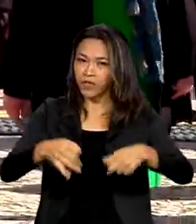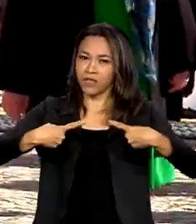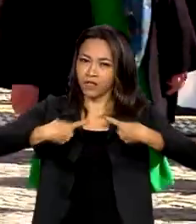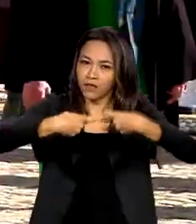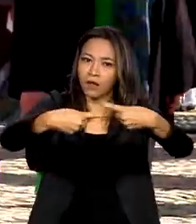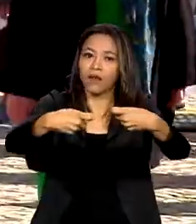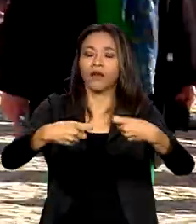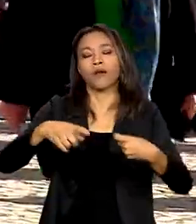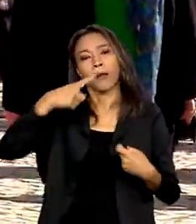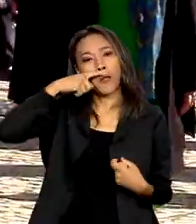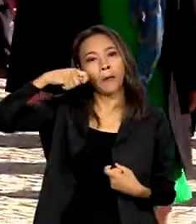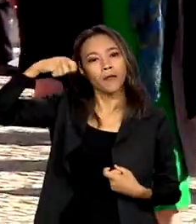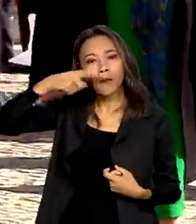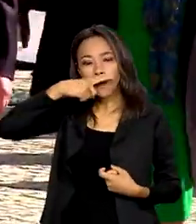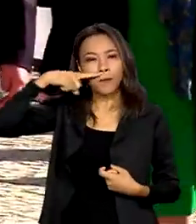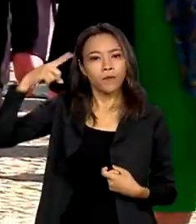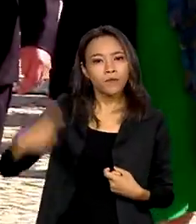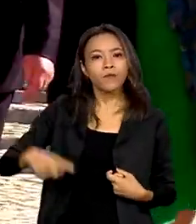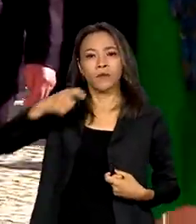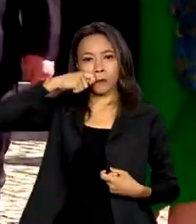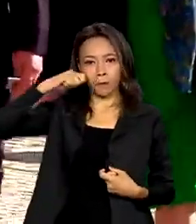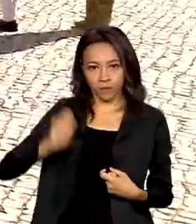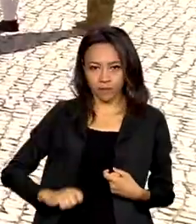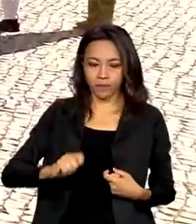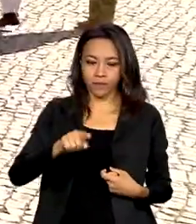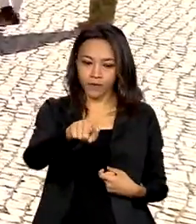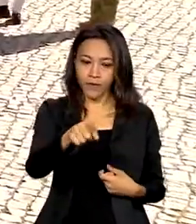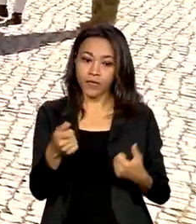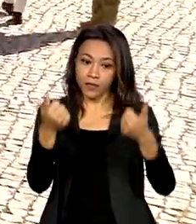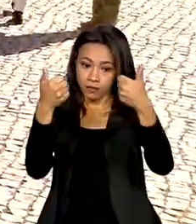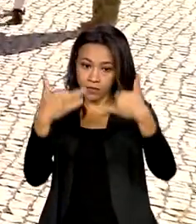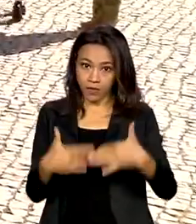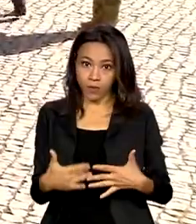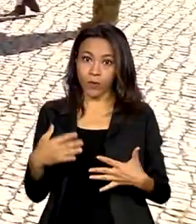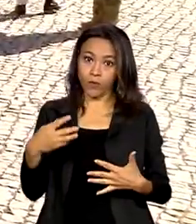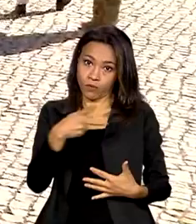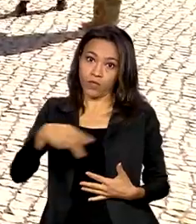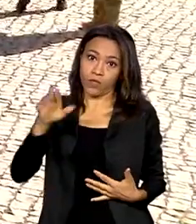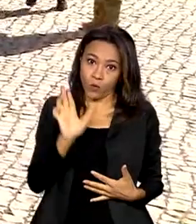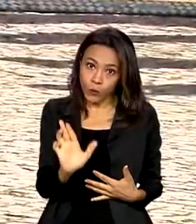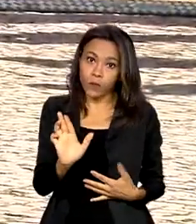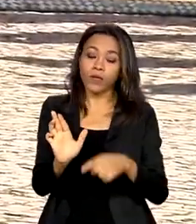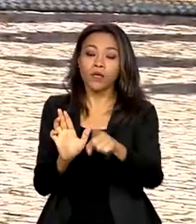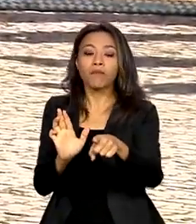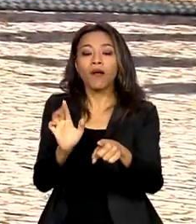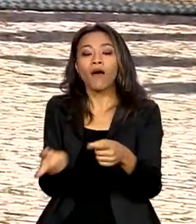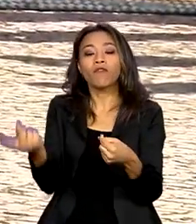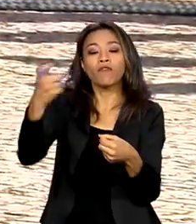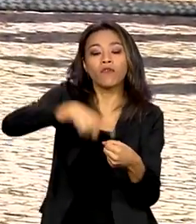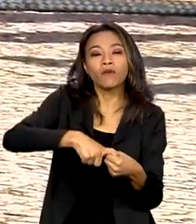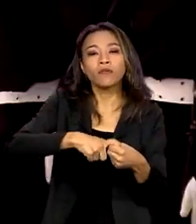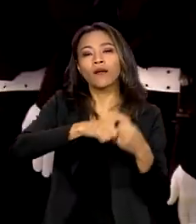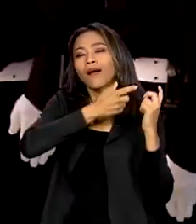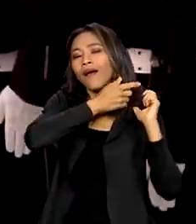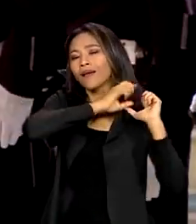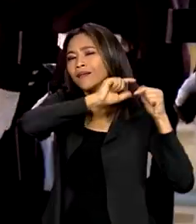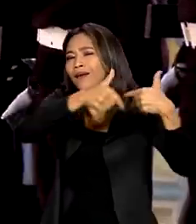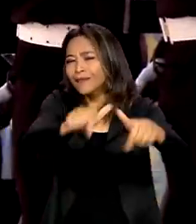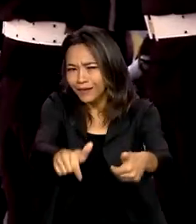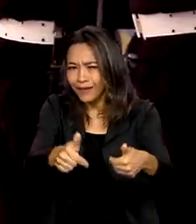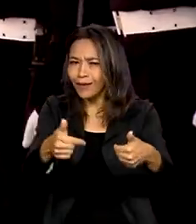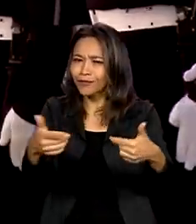Em Lisboa, o presidente Lula afirmou que o Brasil está trabalhando para retomar a tradição diplomática e